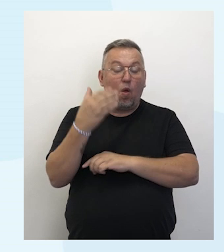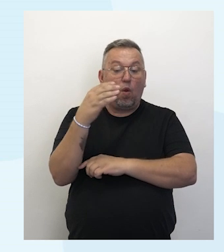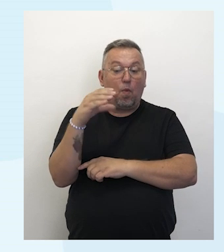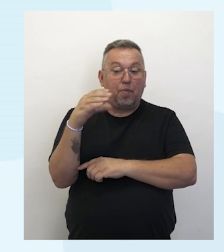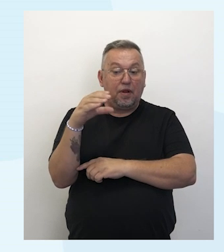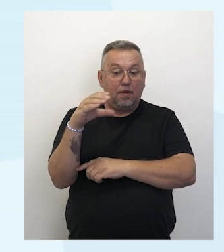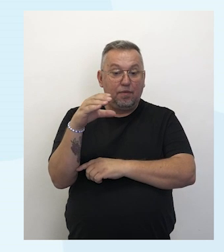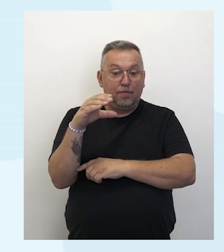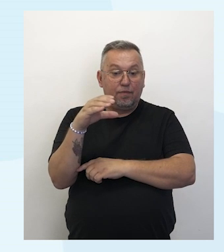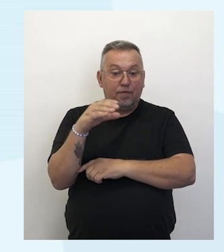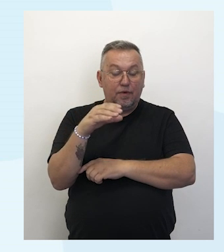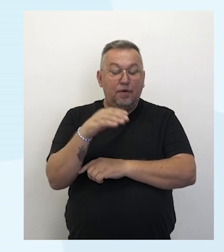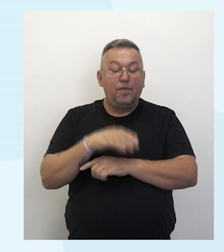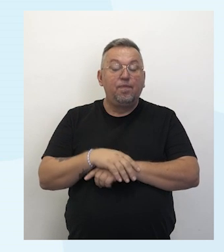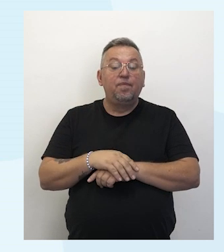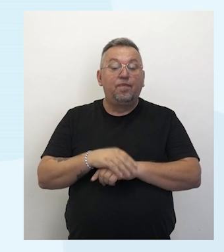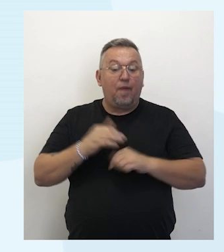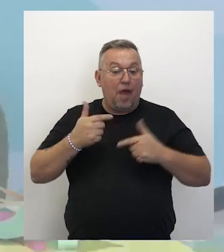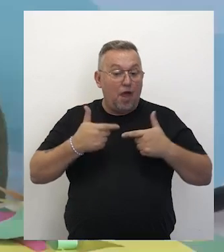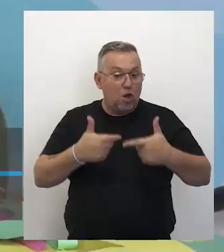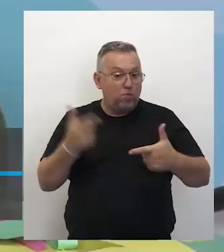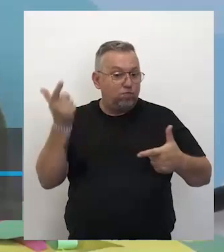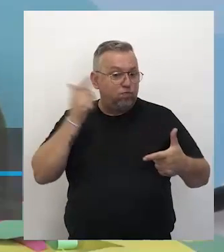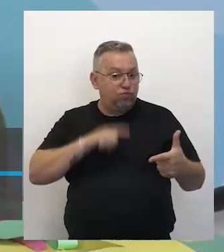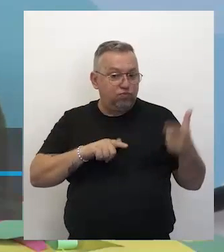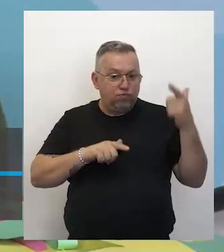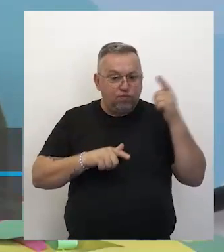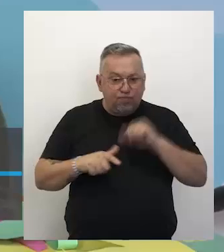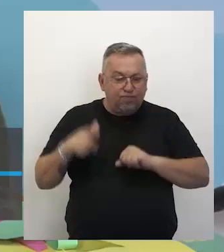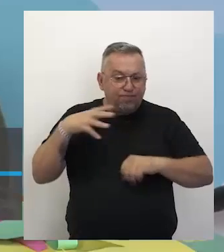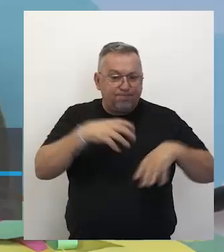Falou. Guerreiros e conquistadores, a Pro Maria falou.